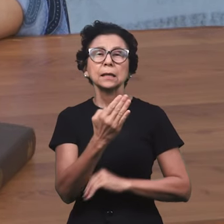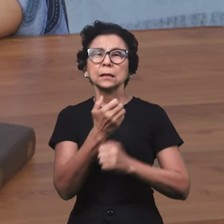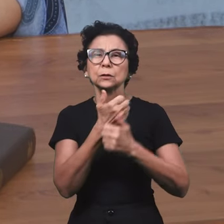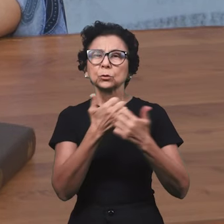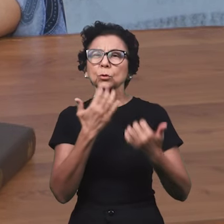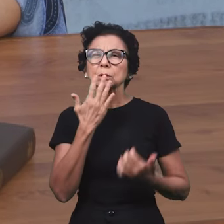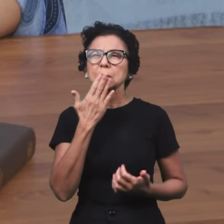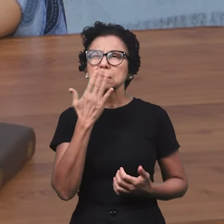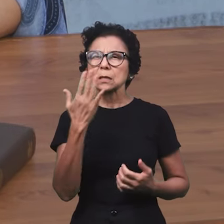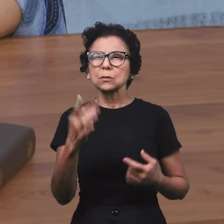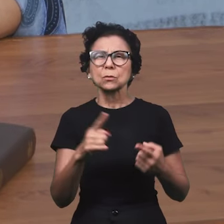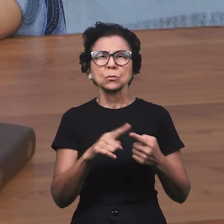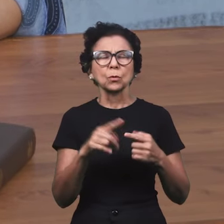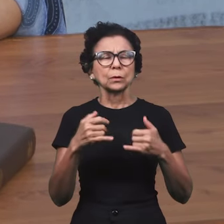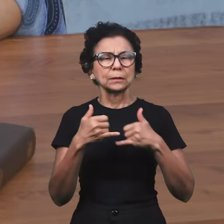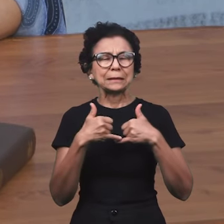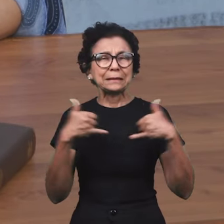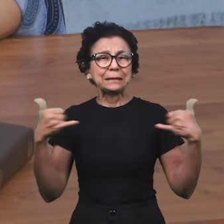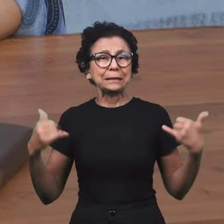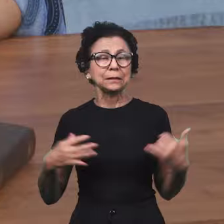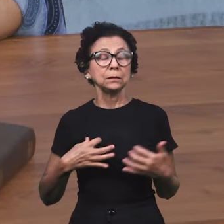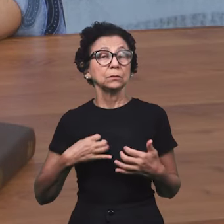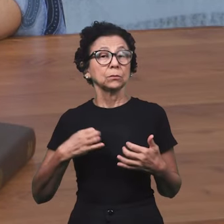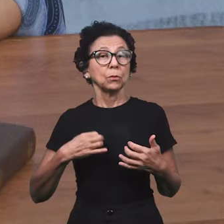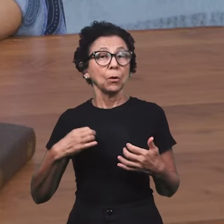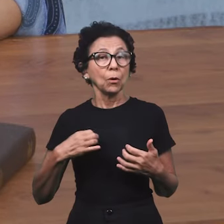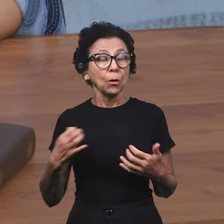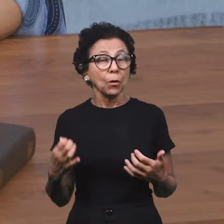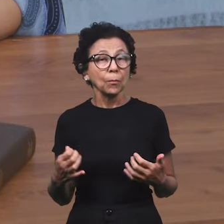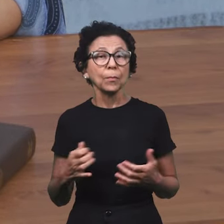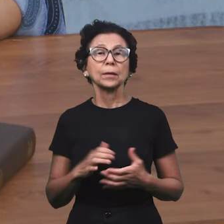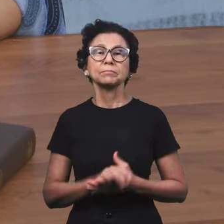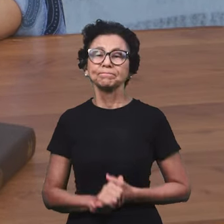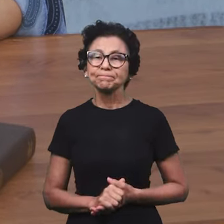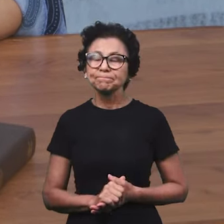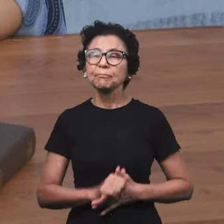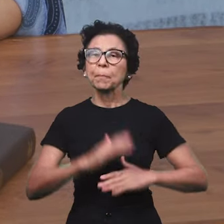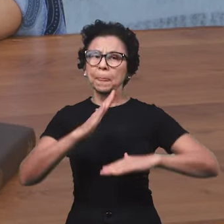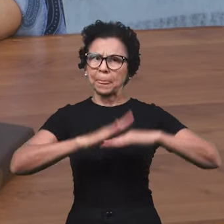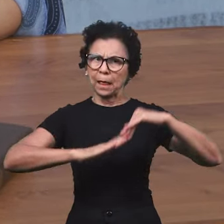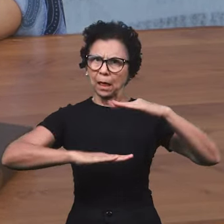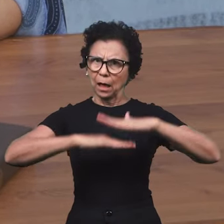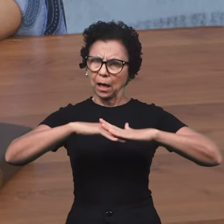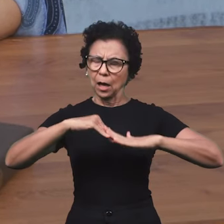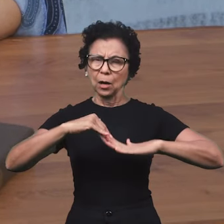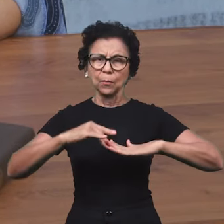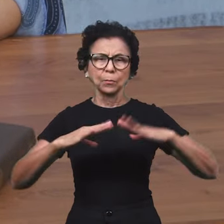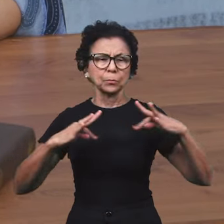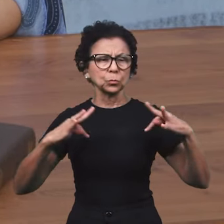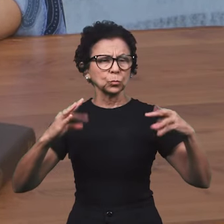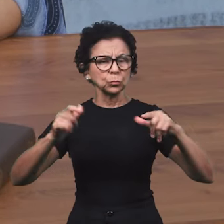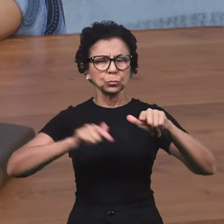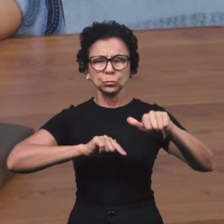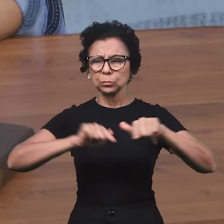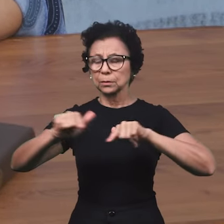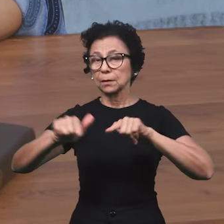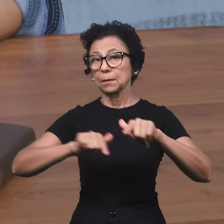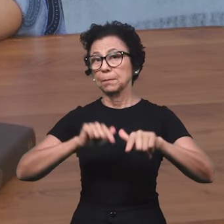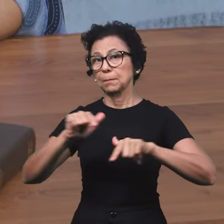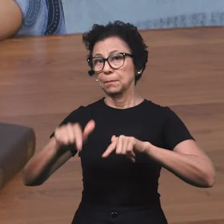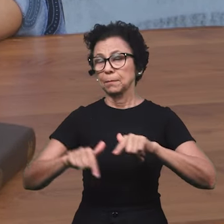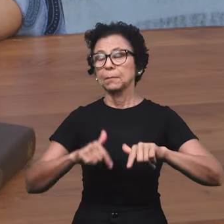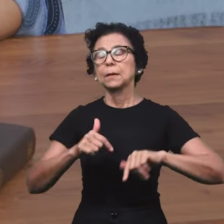azul, e em linho, e em carmesim, e é hábil para toda obra de buril, e